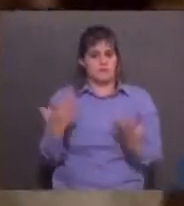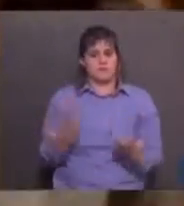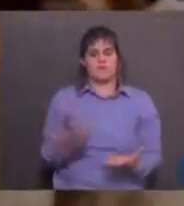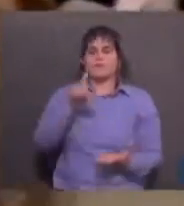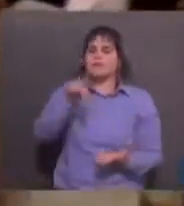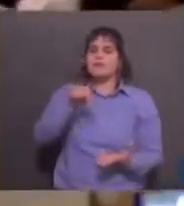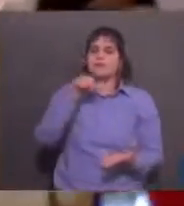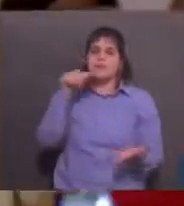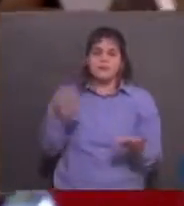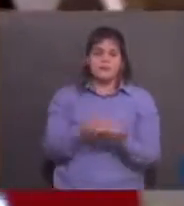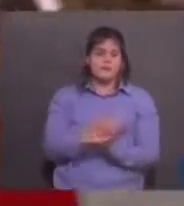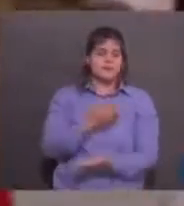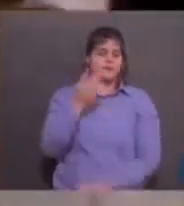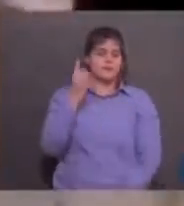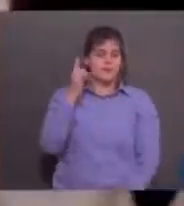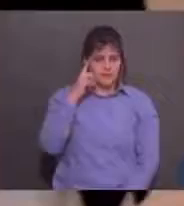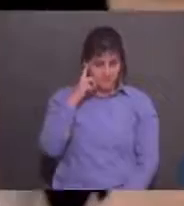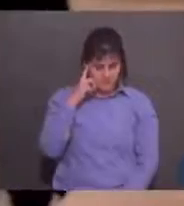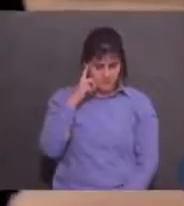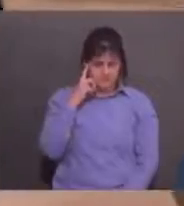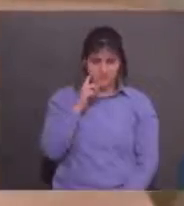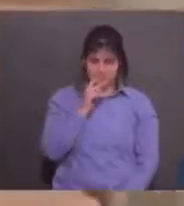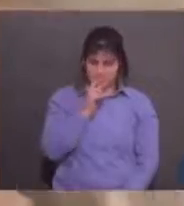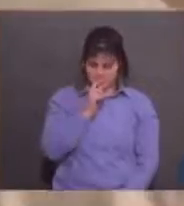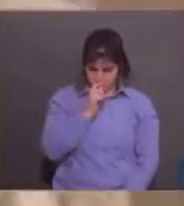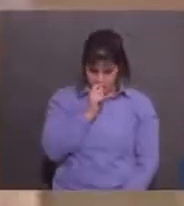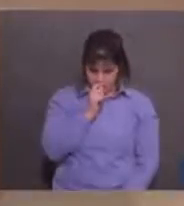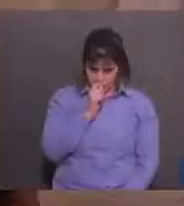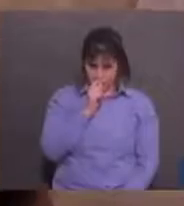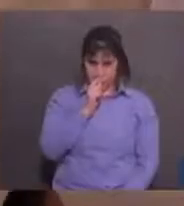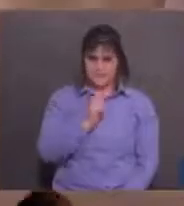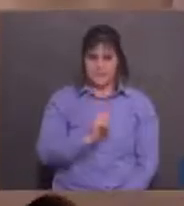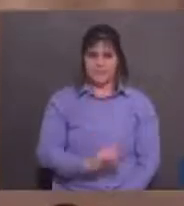hora da nossa morte. Amém.